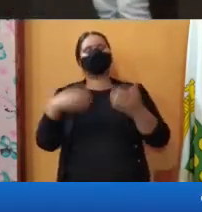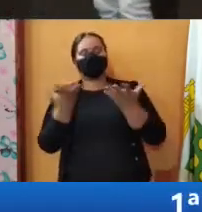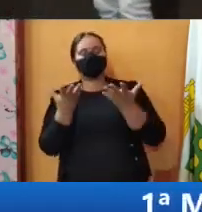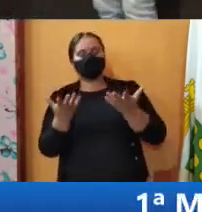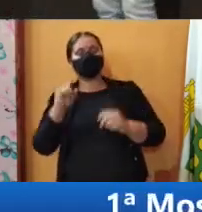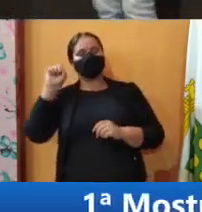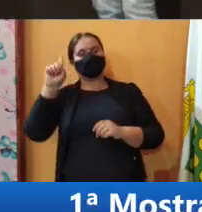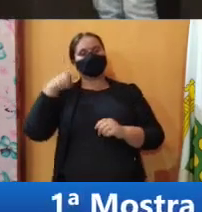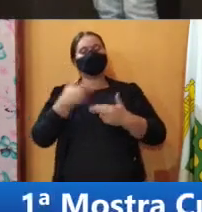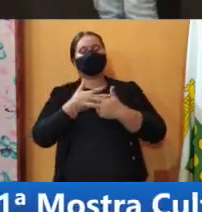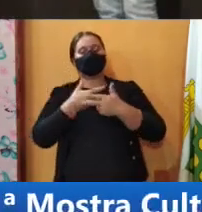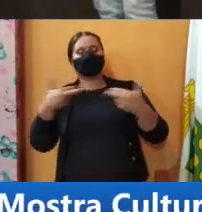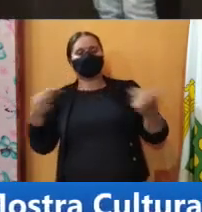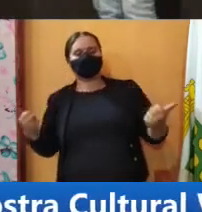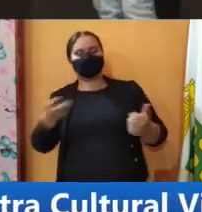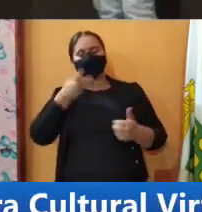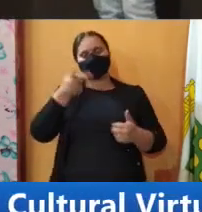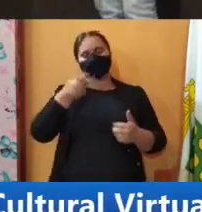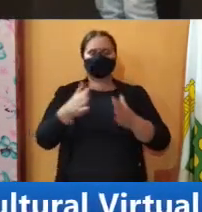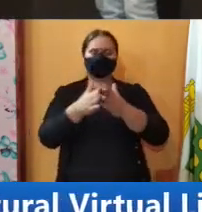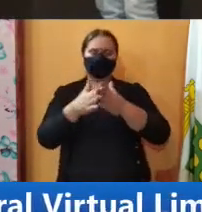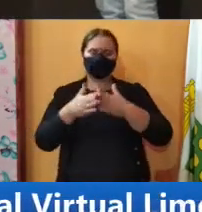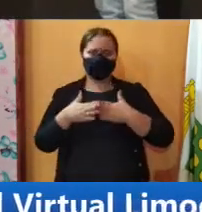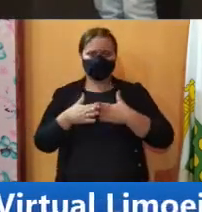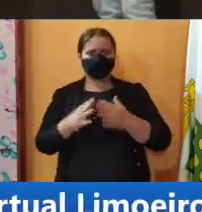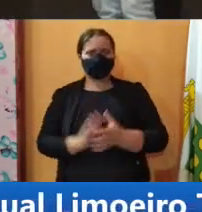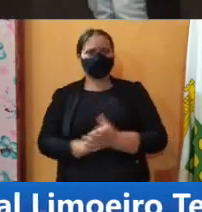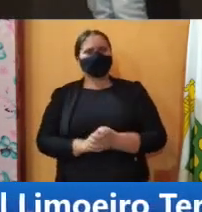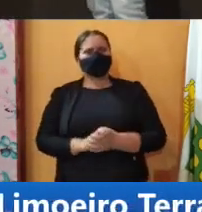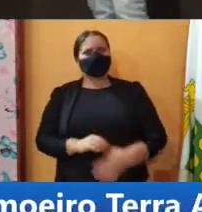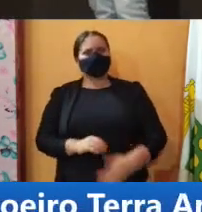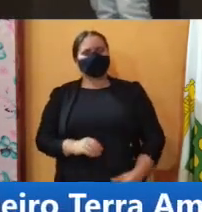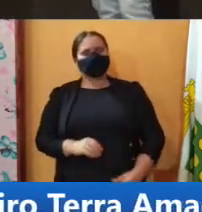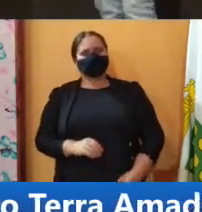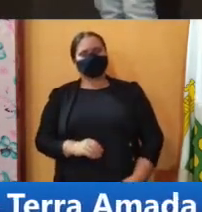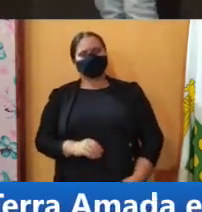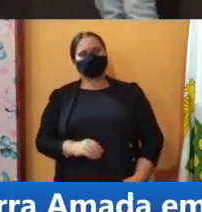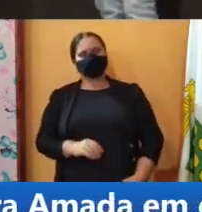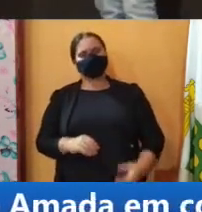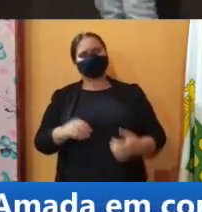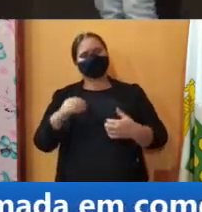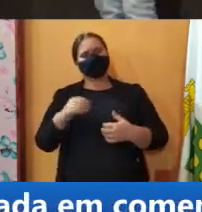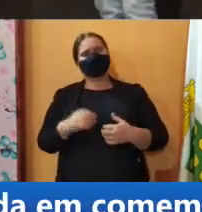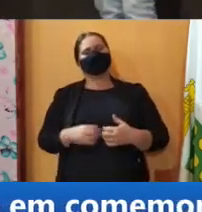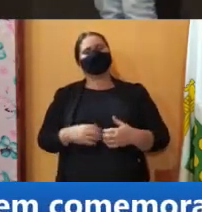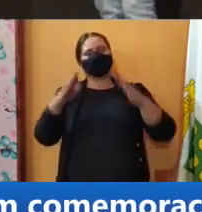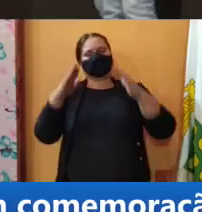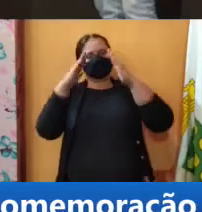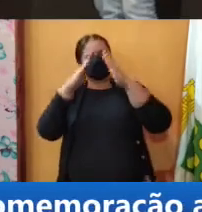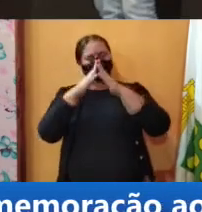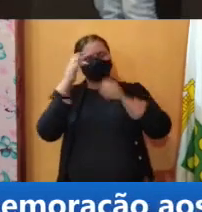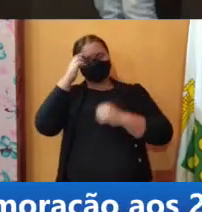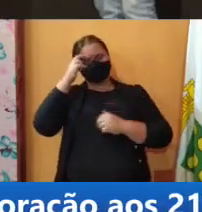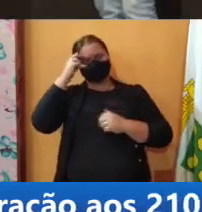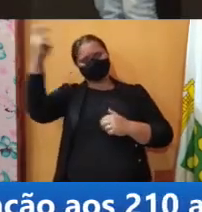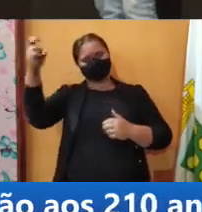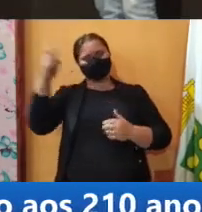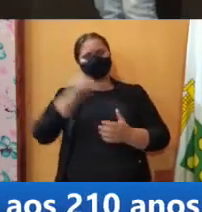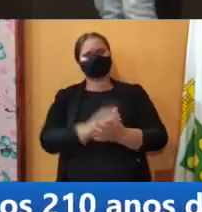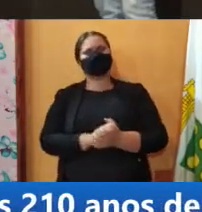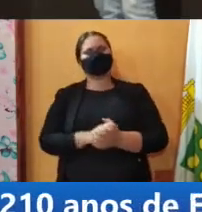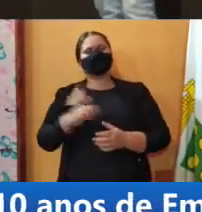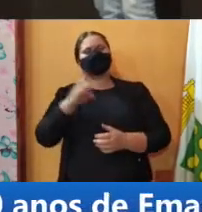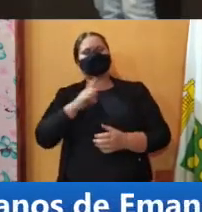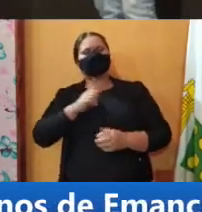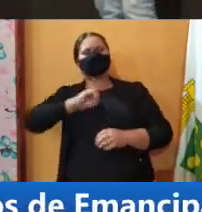abordar, pedir licença a vocês, é para dizer a vocês, sabe o quê? A nossa Casa da Cultura, nossa sonhada Casa da Cultura,